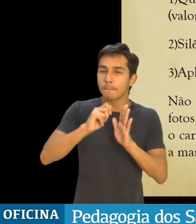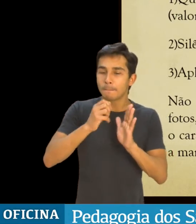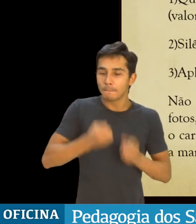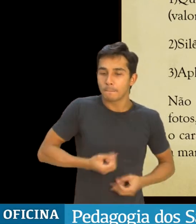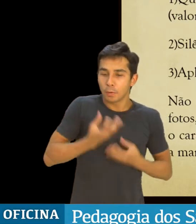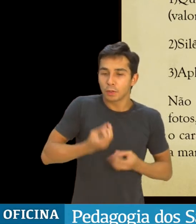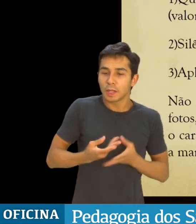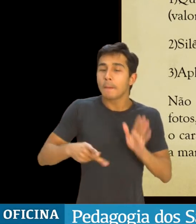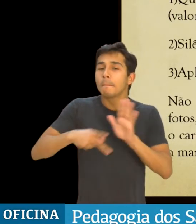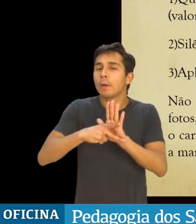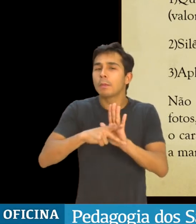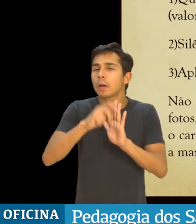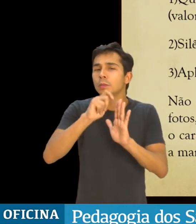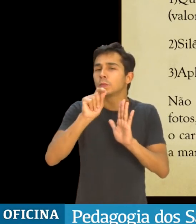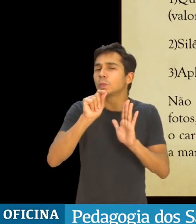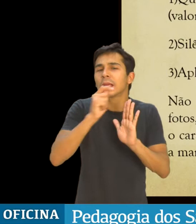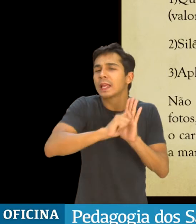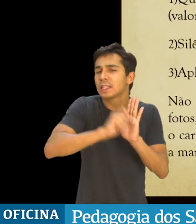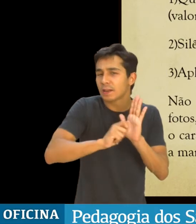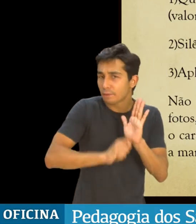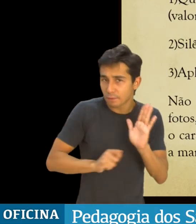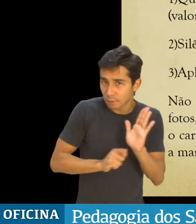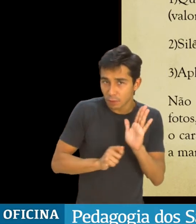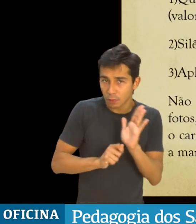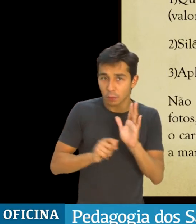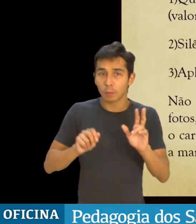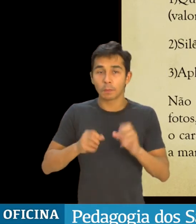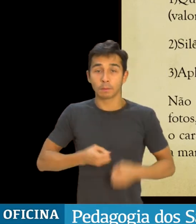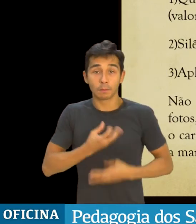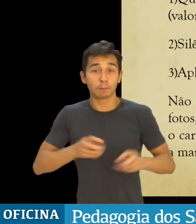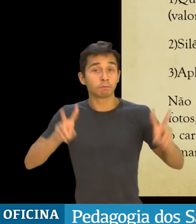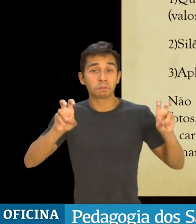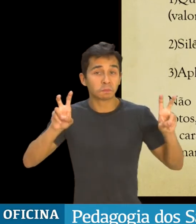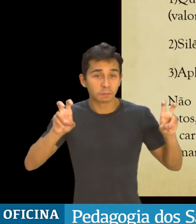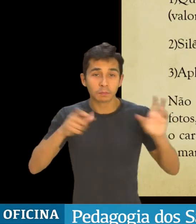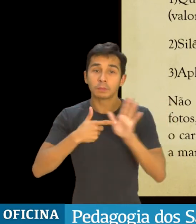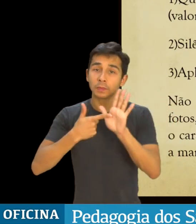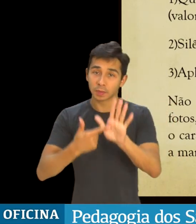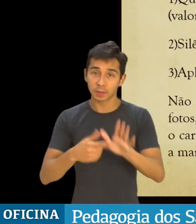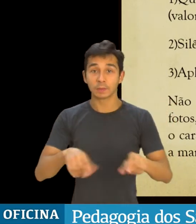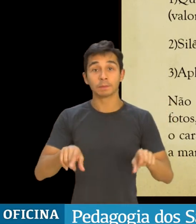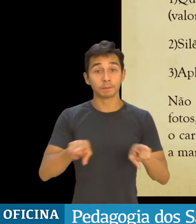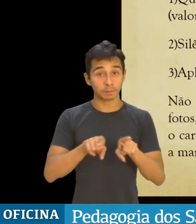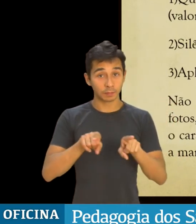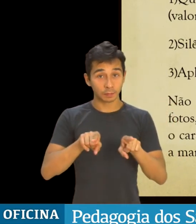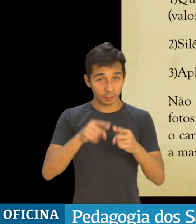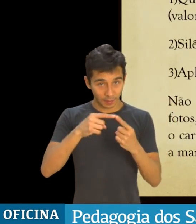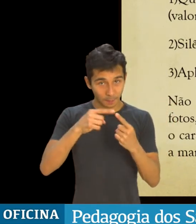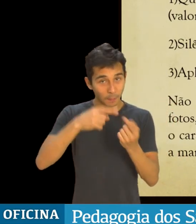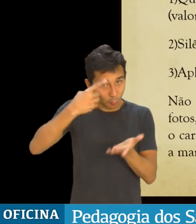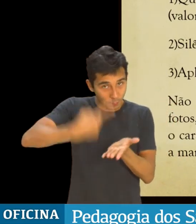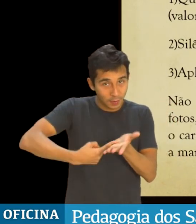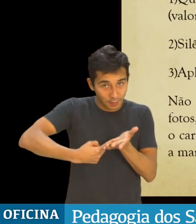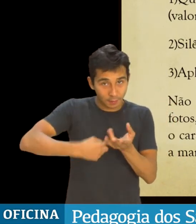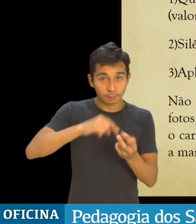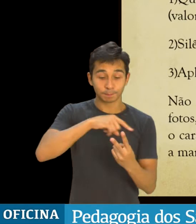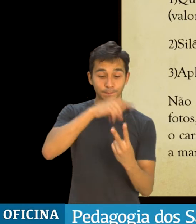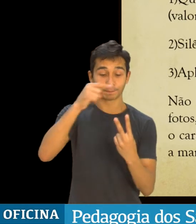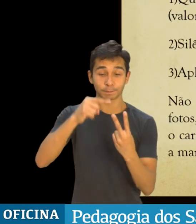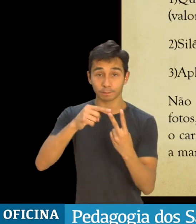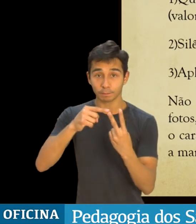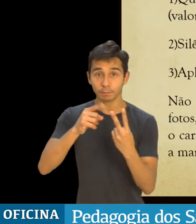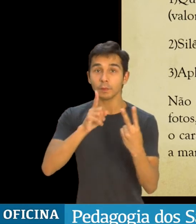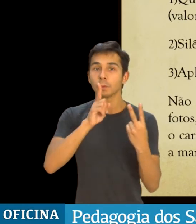trabalho autoral, apresentar o título do seu poema. Tem o combinado do silêncio, né, durante a